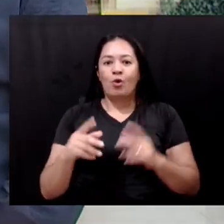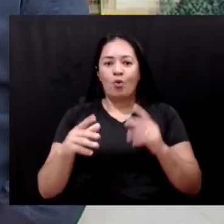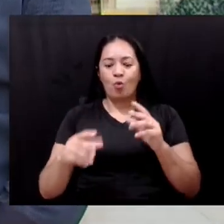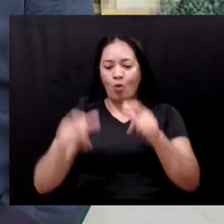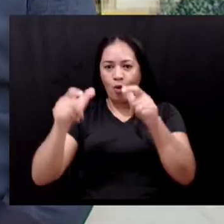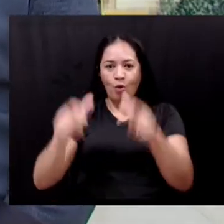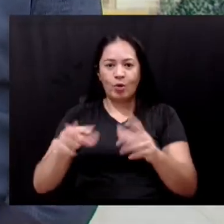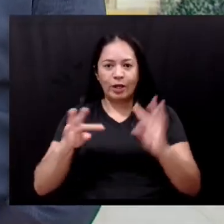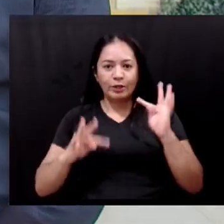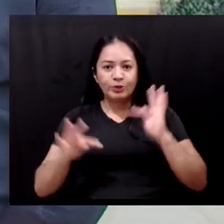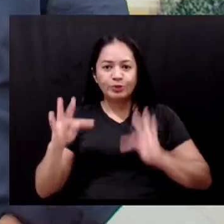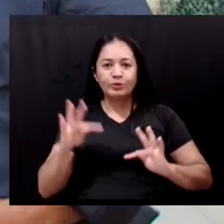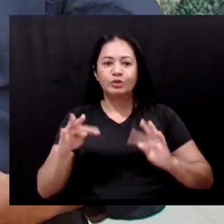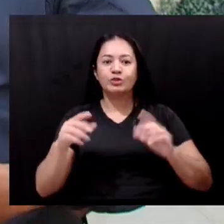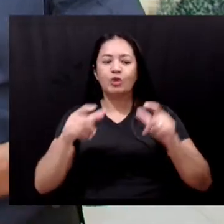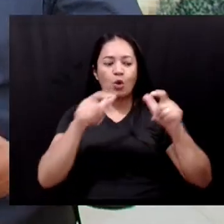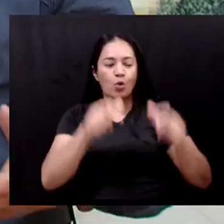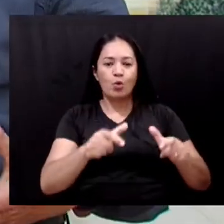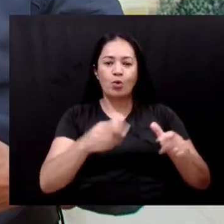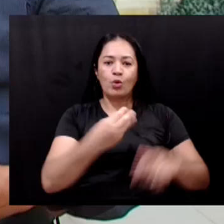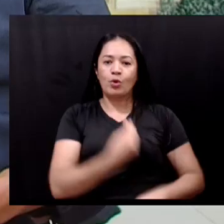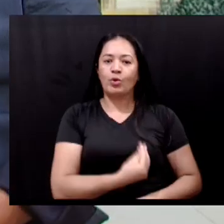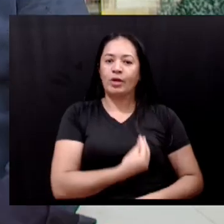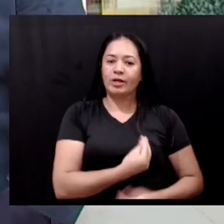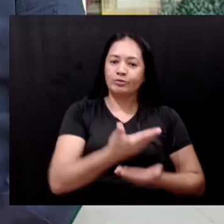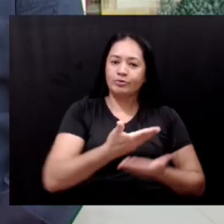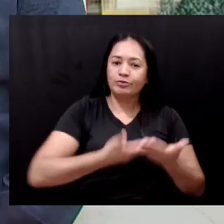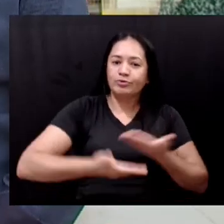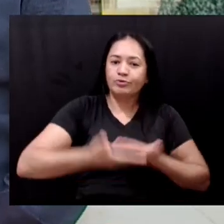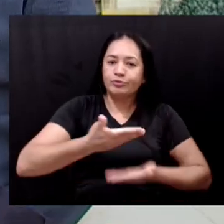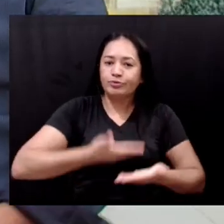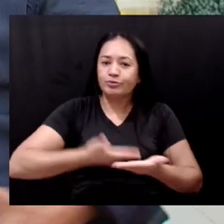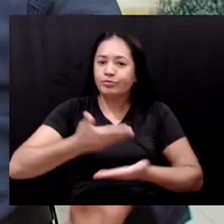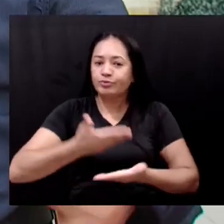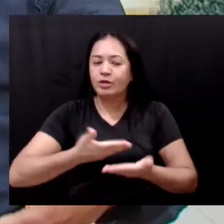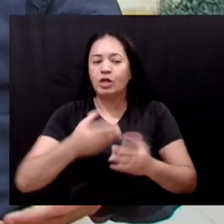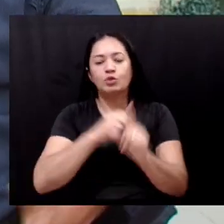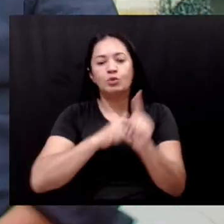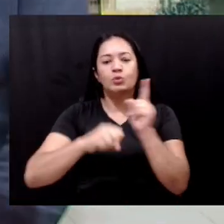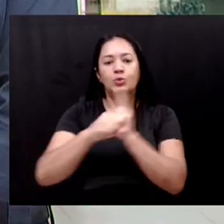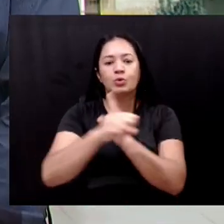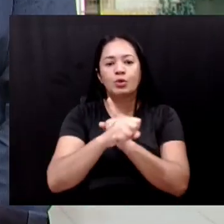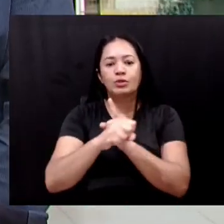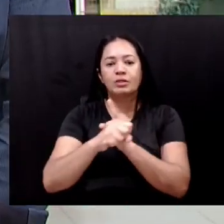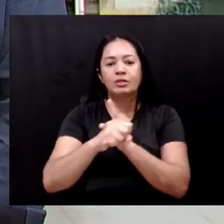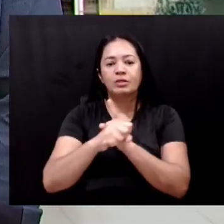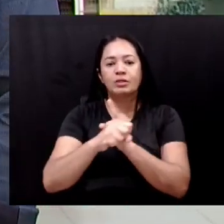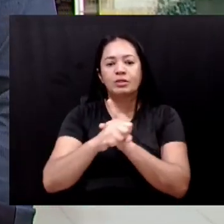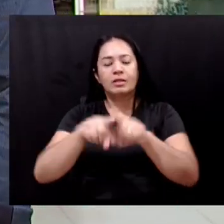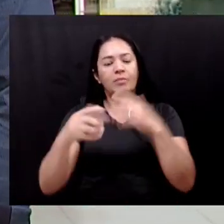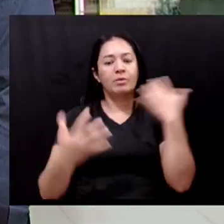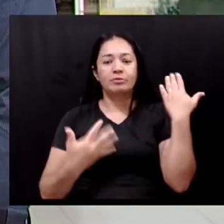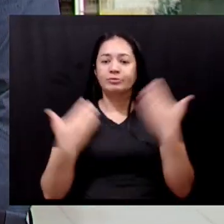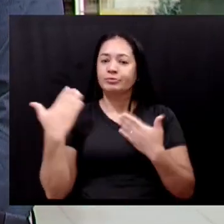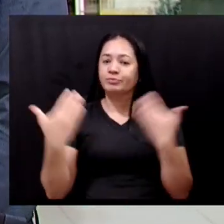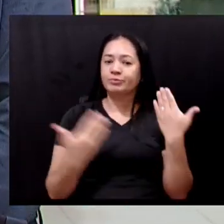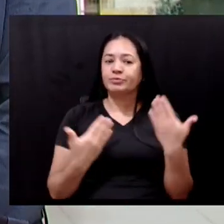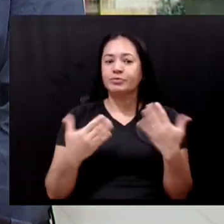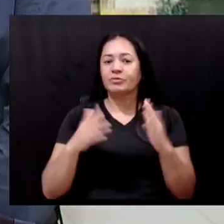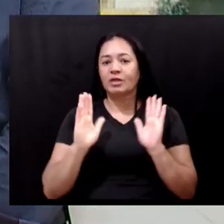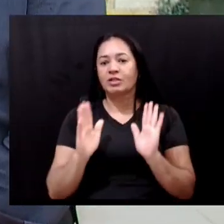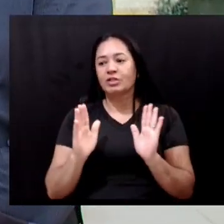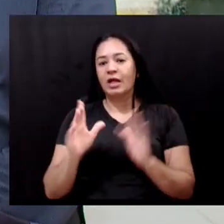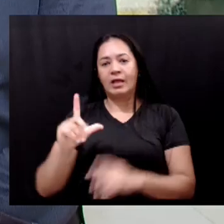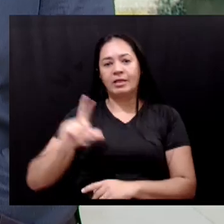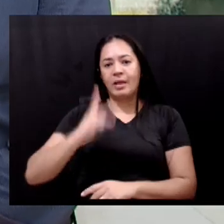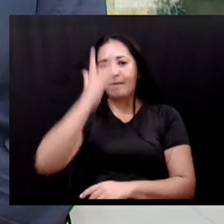de convivência, convivência social e de passeio mesmo. Recebemos muitos turistas aqui todos os dias nos